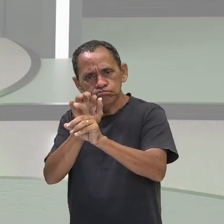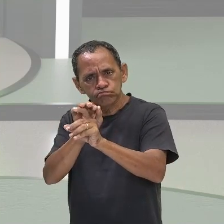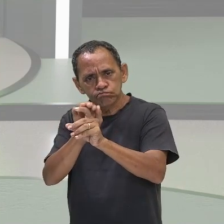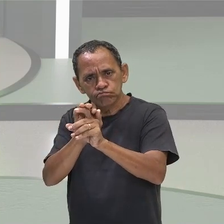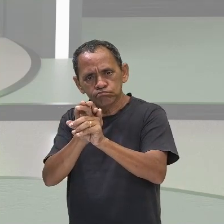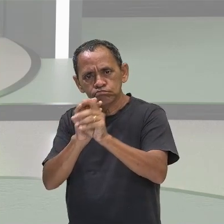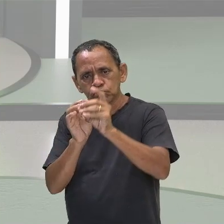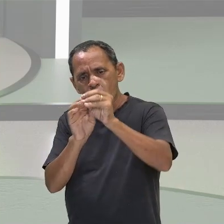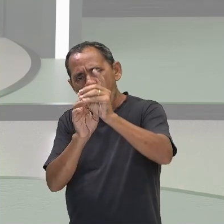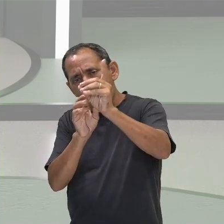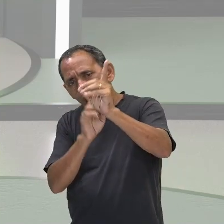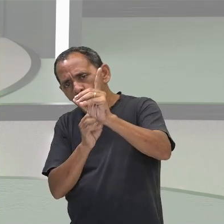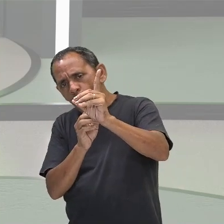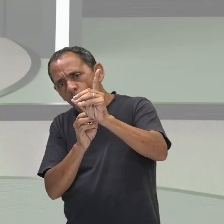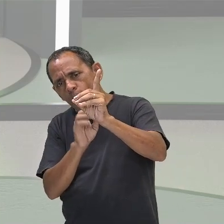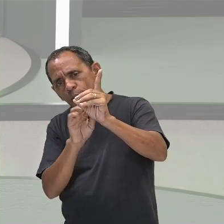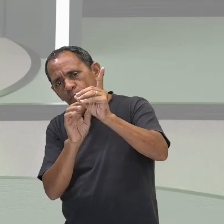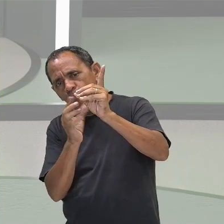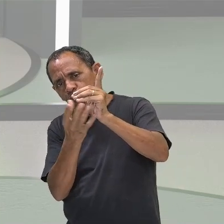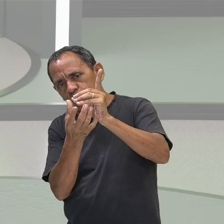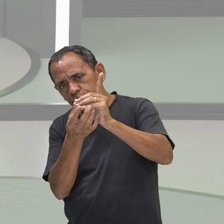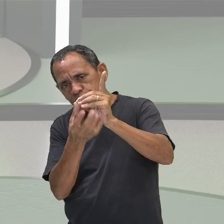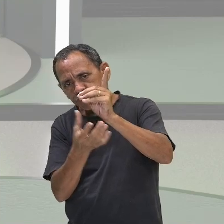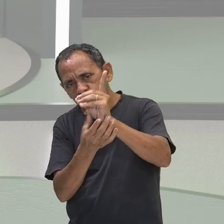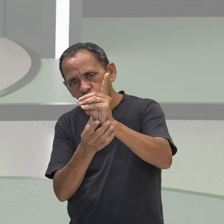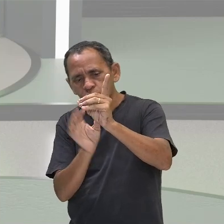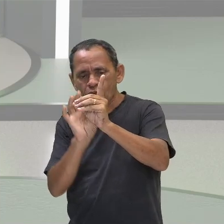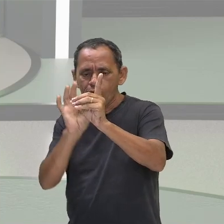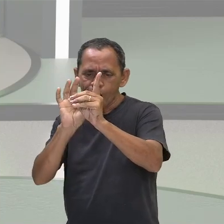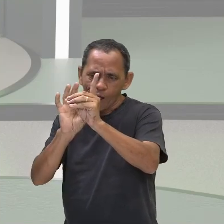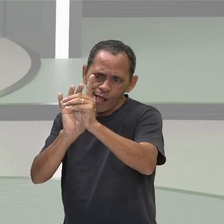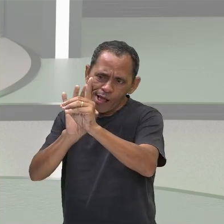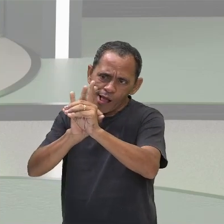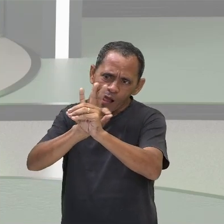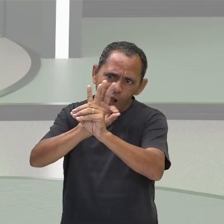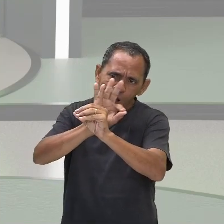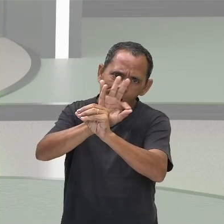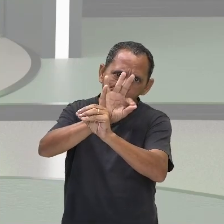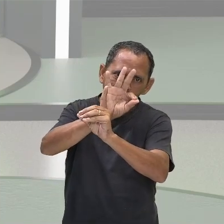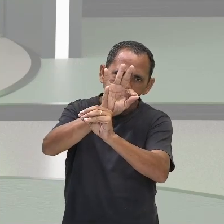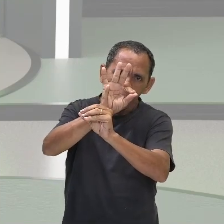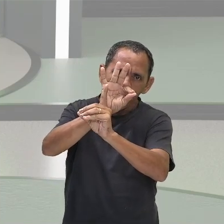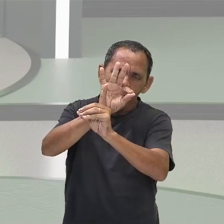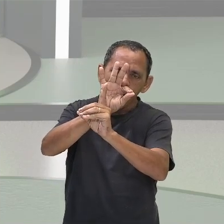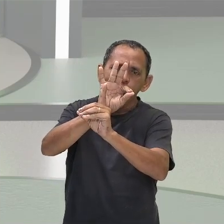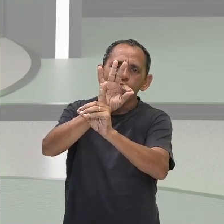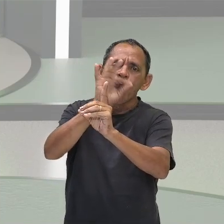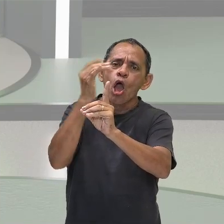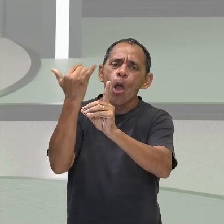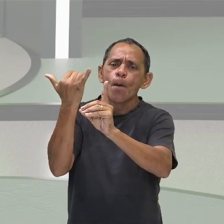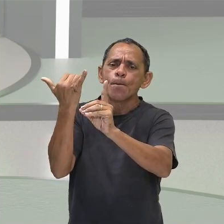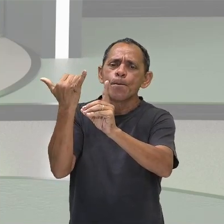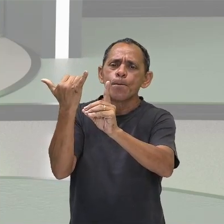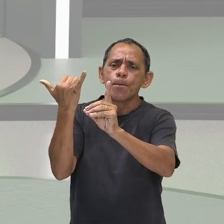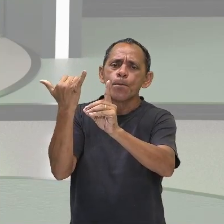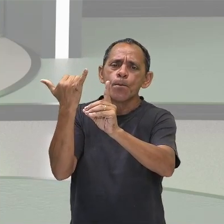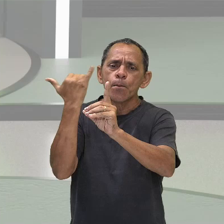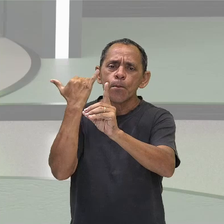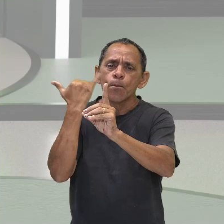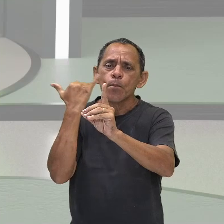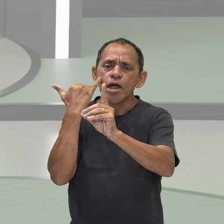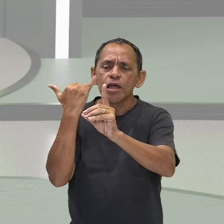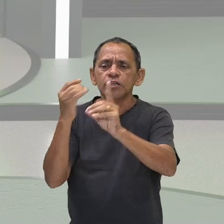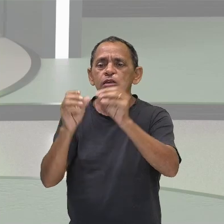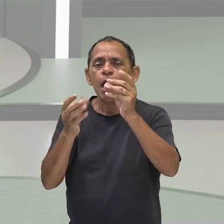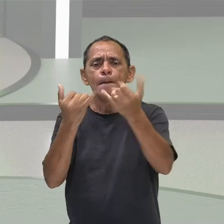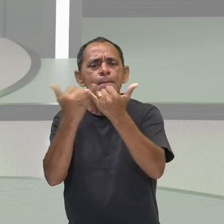vou até ampliar um pouco mais aqui, ó, o ducto deferente como um canal, né, que vai levar